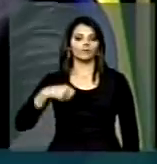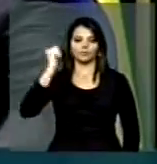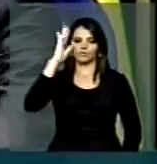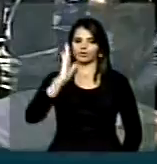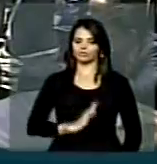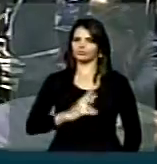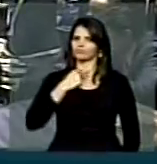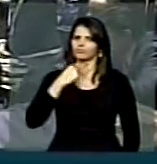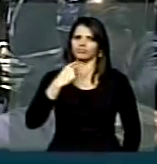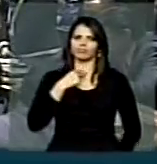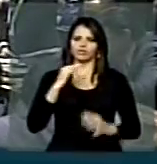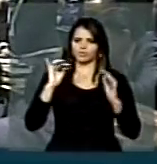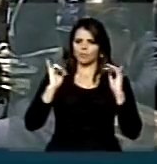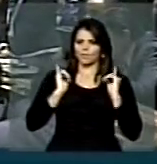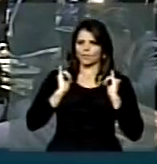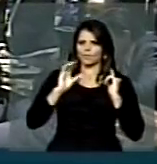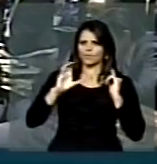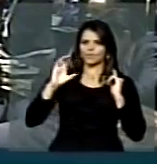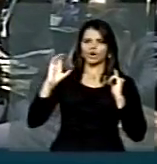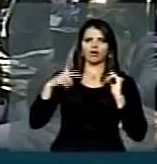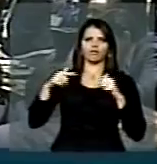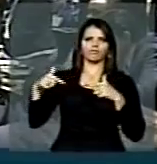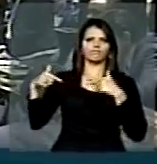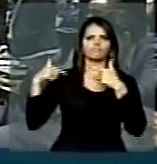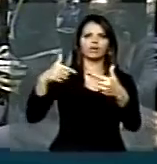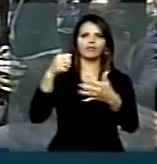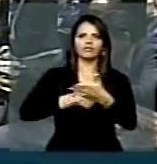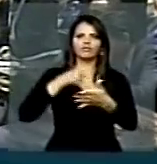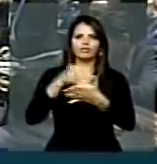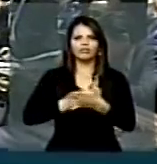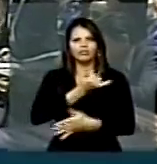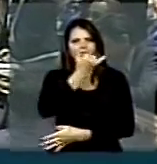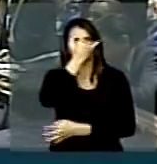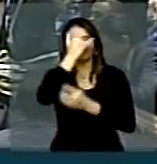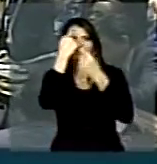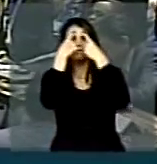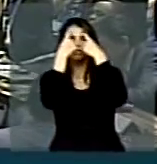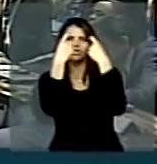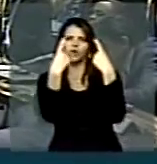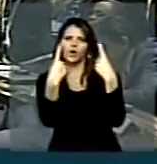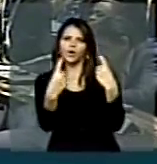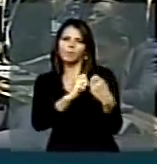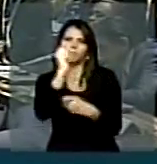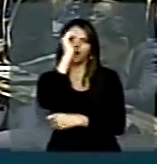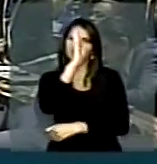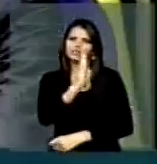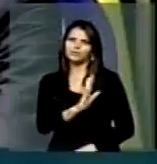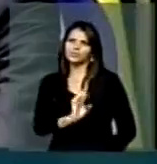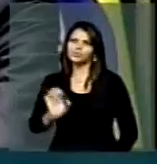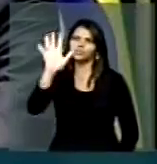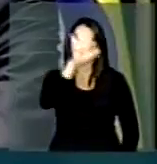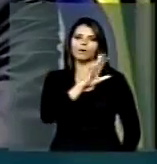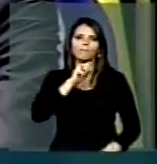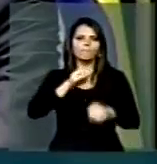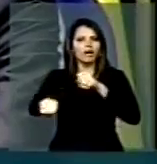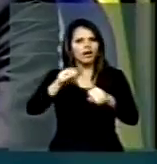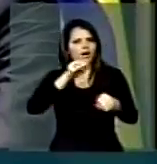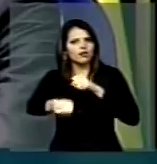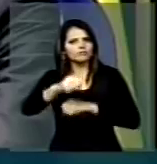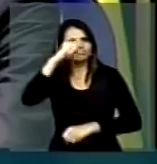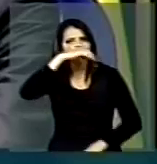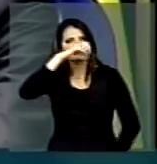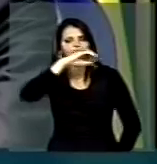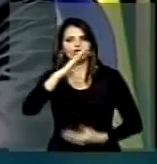não pode mais se omitir no enfrentamento da tragédia da violência que se abate sobre todo o país, matando os jovens e mulheres em